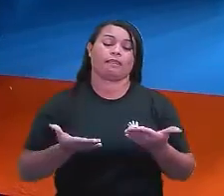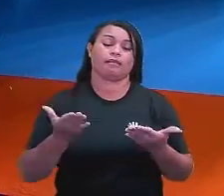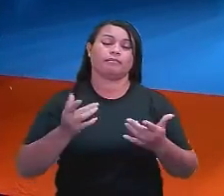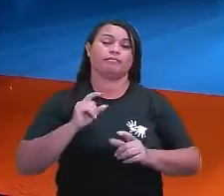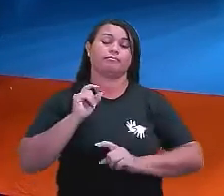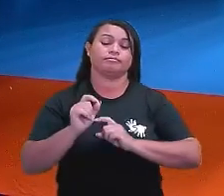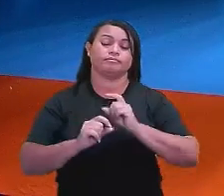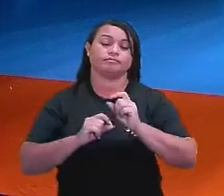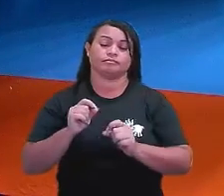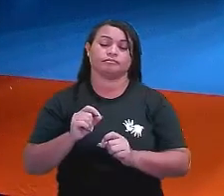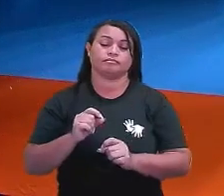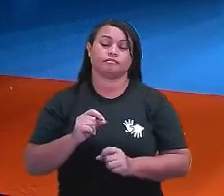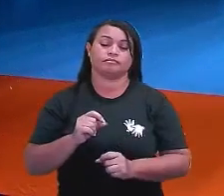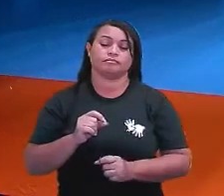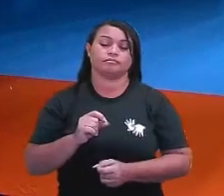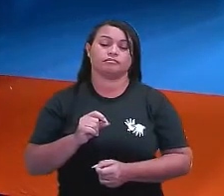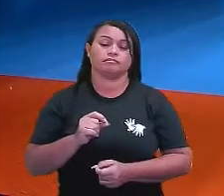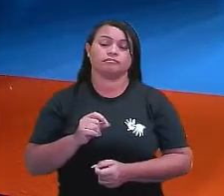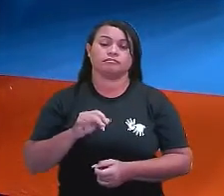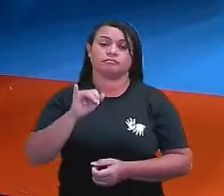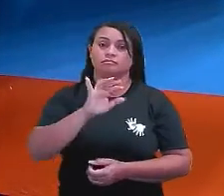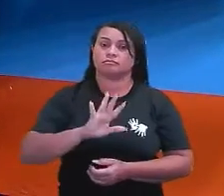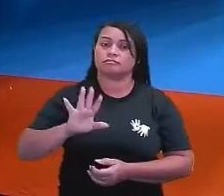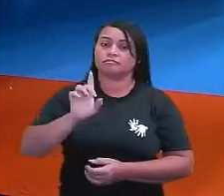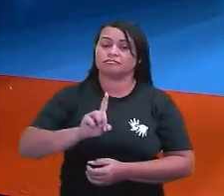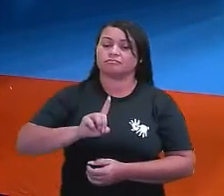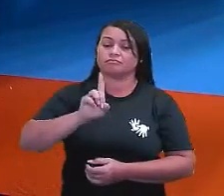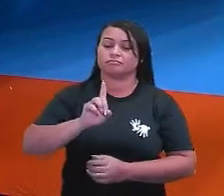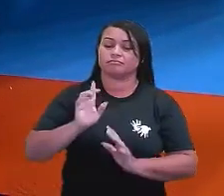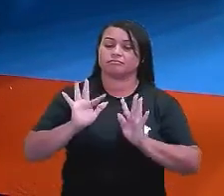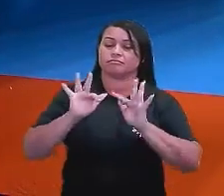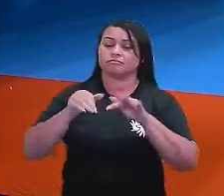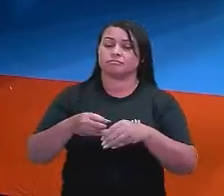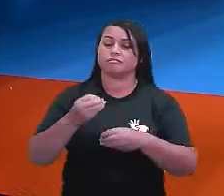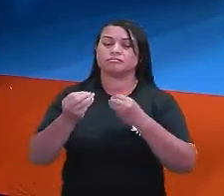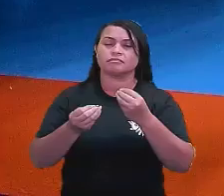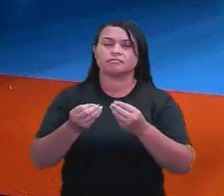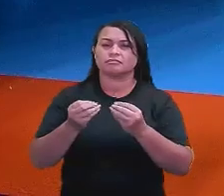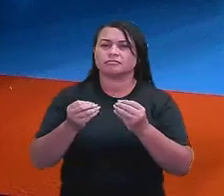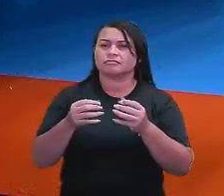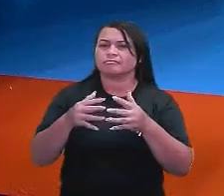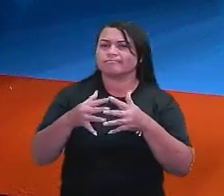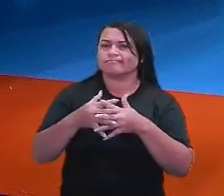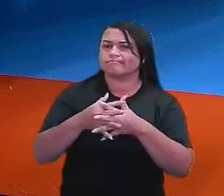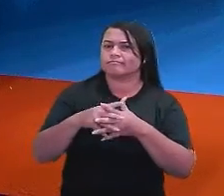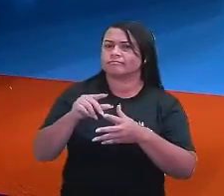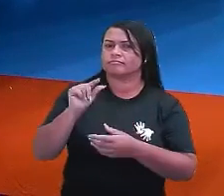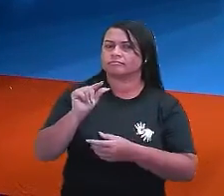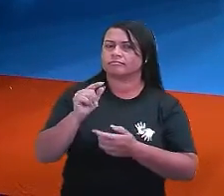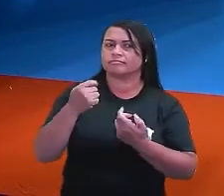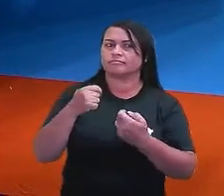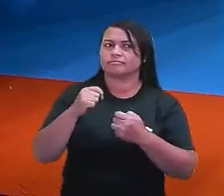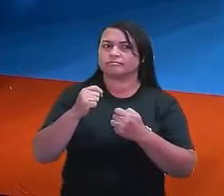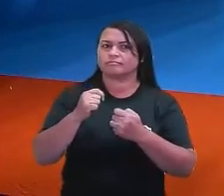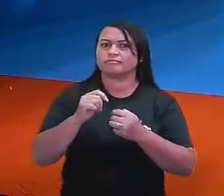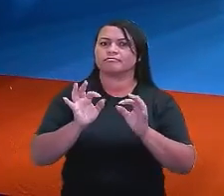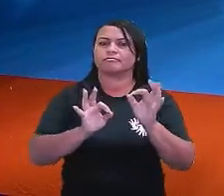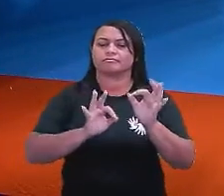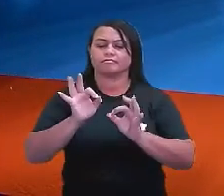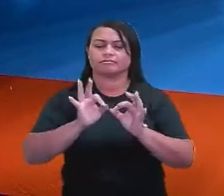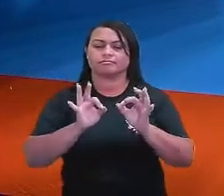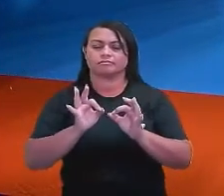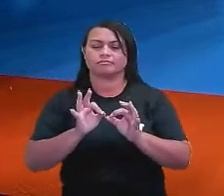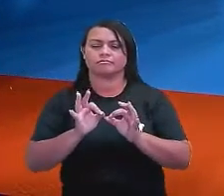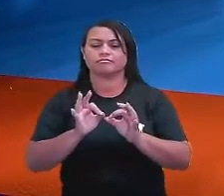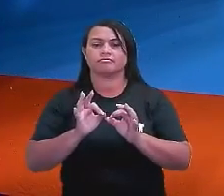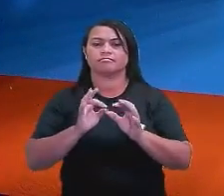Agora, essa daqui que eu trouxe para fechar, ela é um pouquinho mais complicada, porque a gente precisa fazer uma continha a mais. Mas